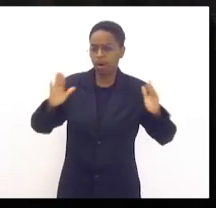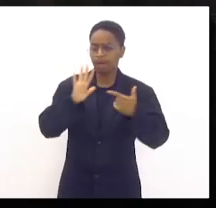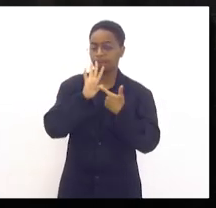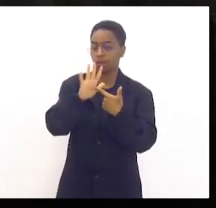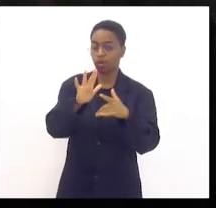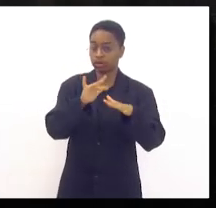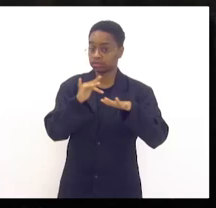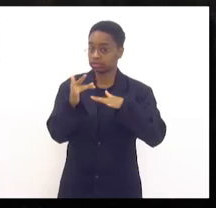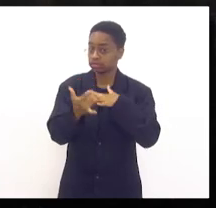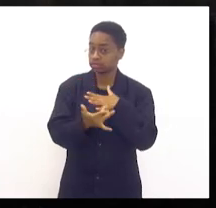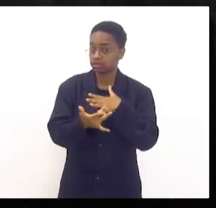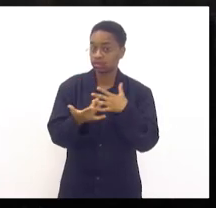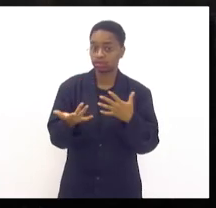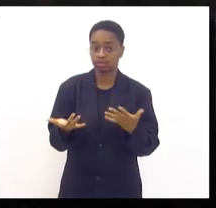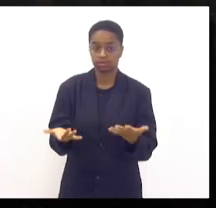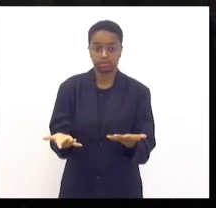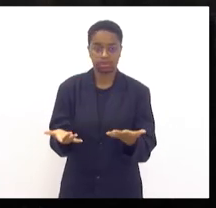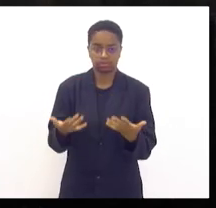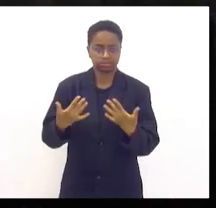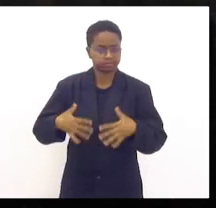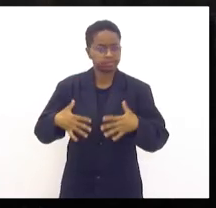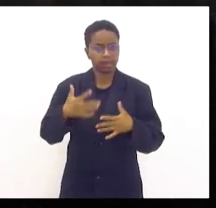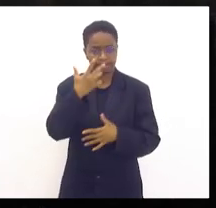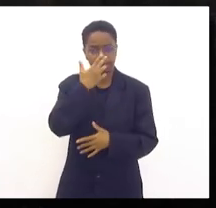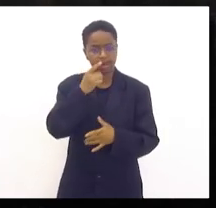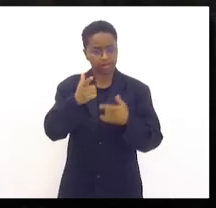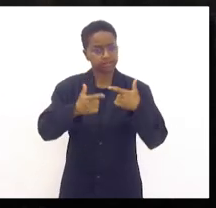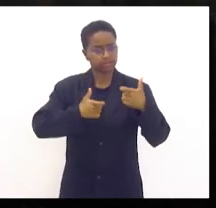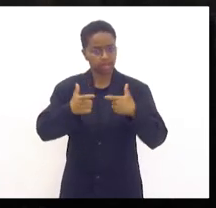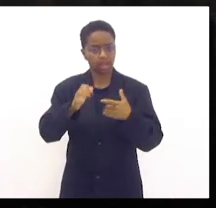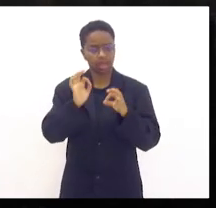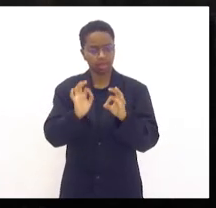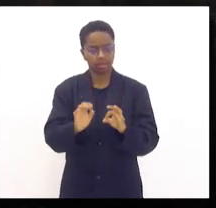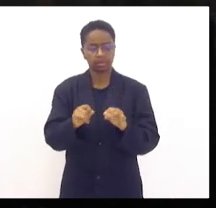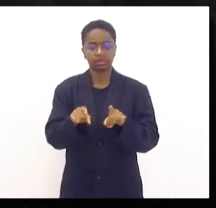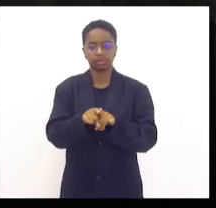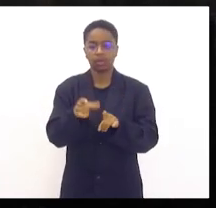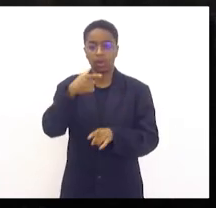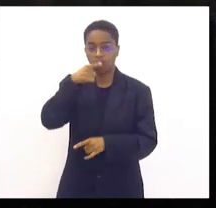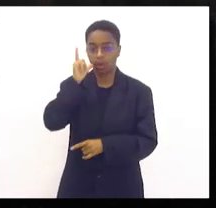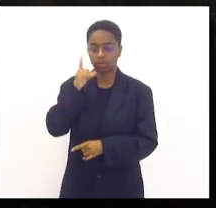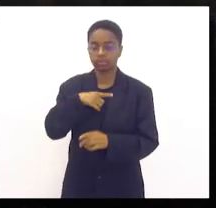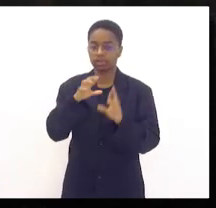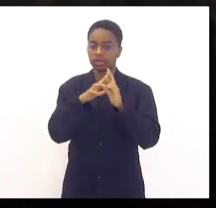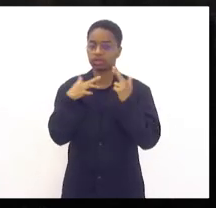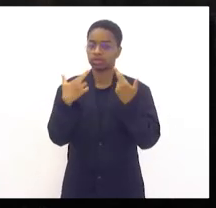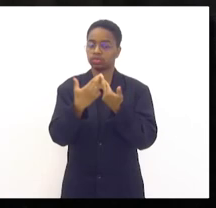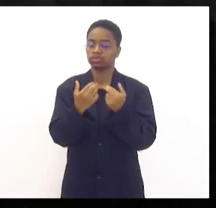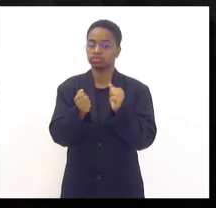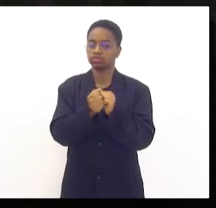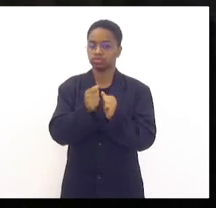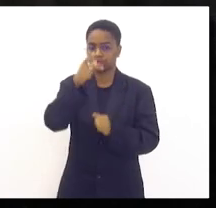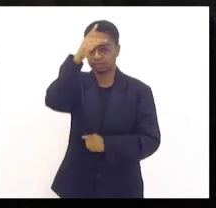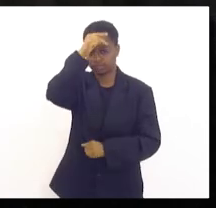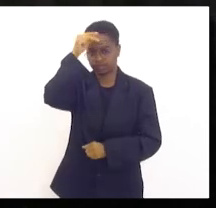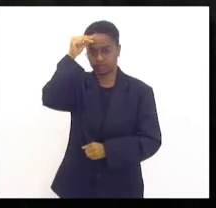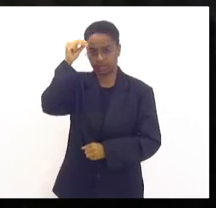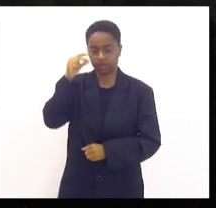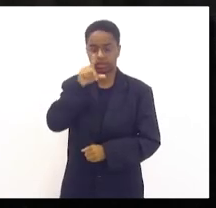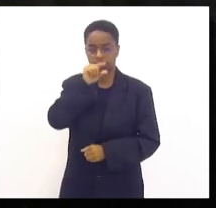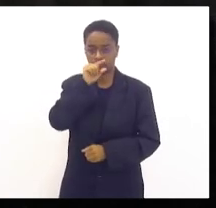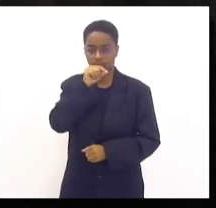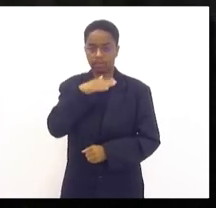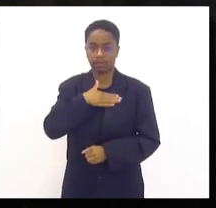social. Então, está um tremendo cenário de guerra. Ontem fizemos uma reunião com o prefeito de Nilópolis, meu amigo e irmão,